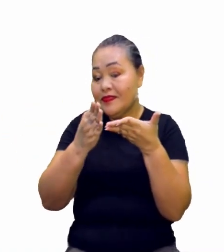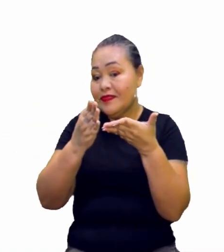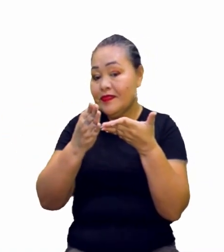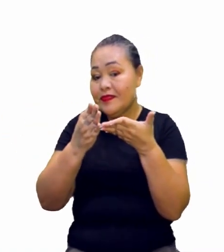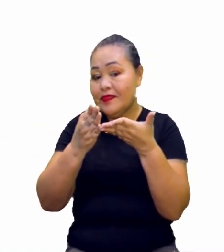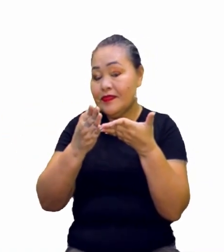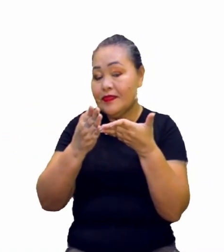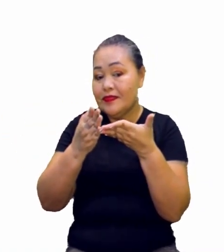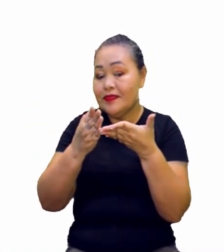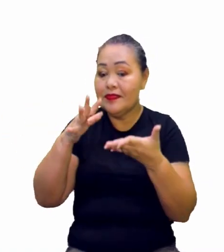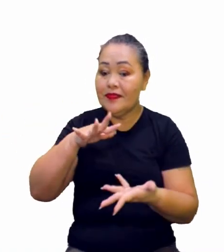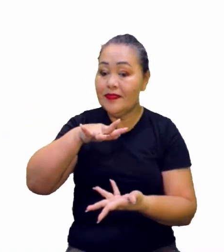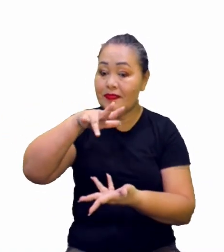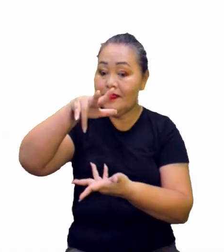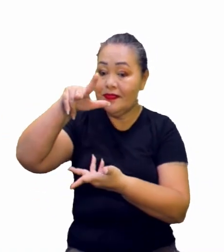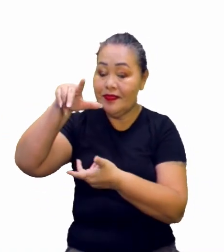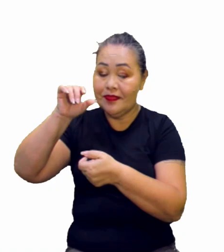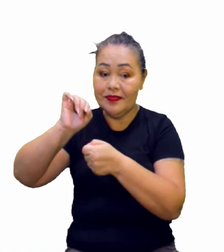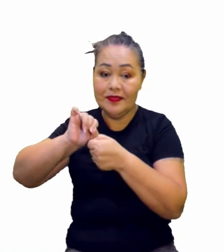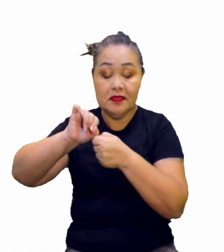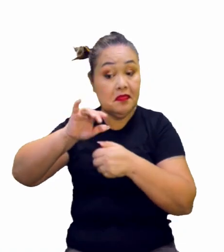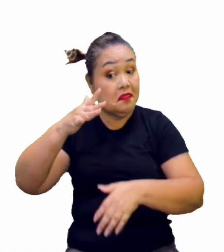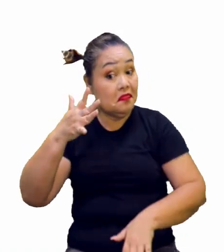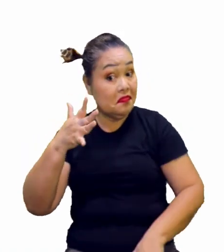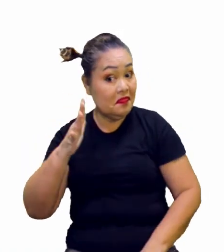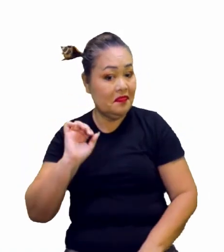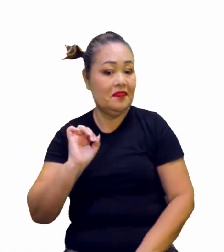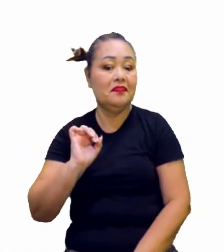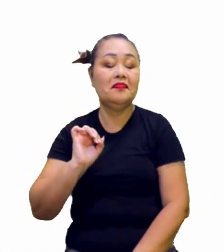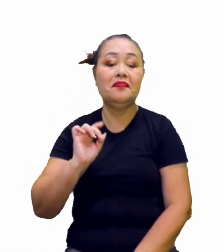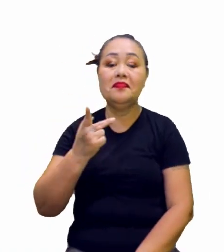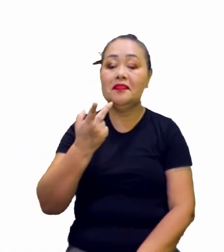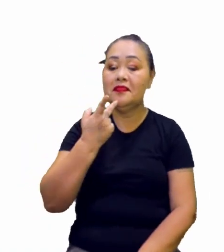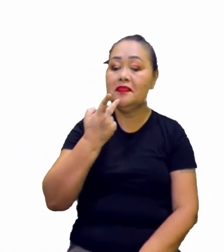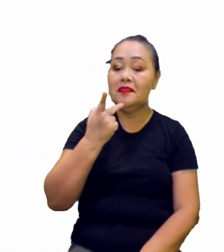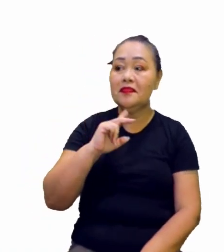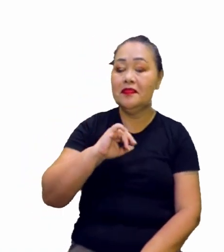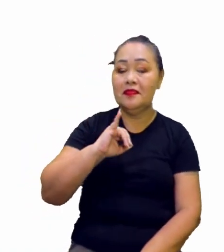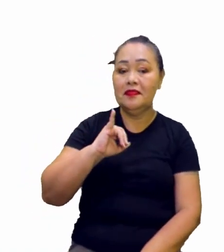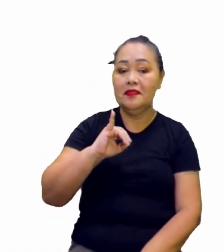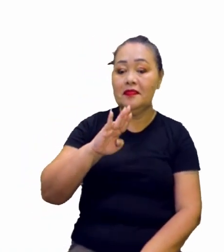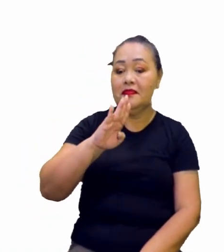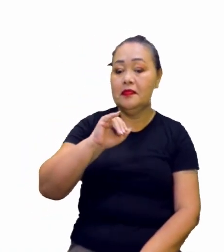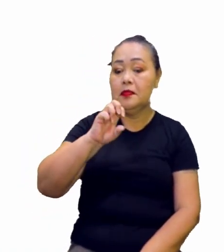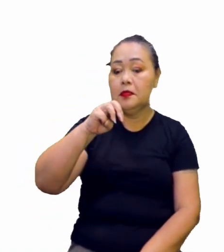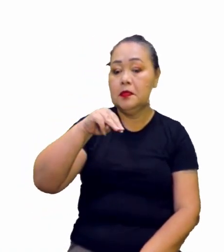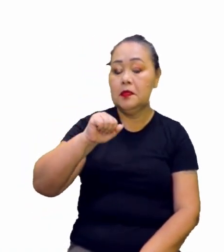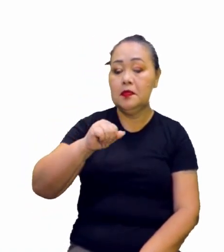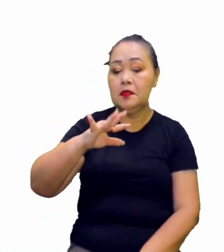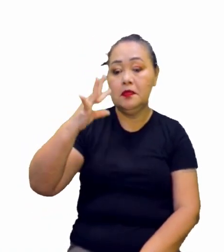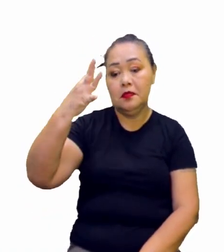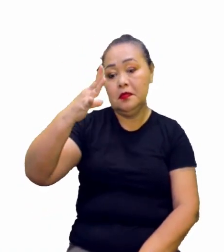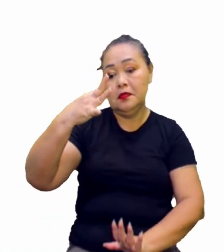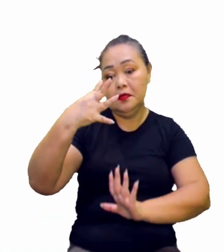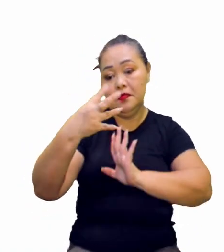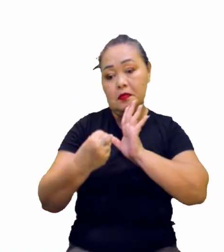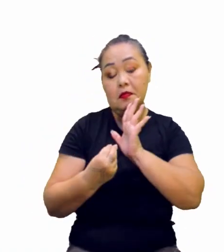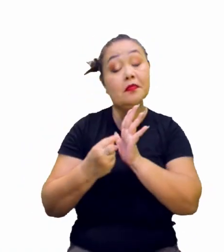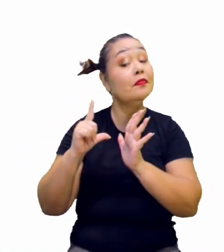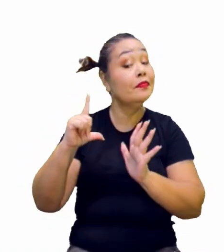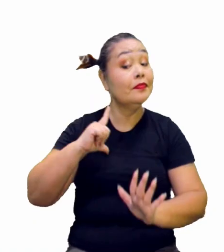do planeta, isso aproximadamente. E eu já vou ressaltar que o bioma amazônico, ele ainda tem o quê,